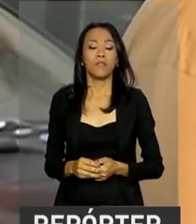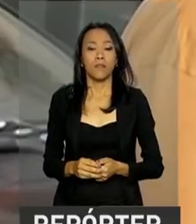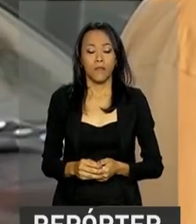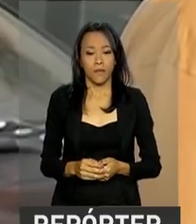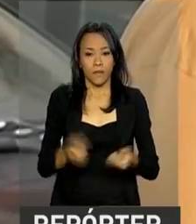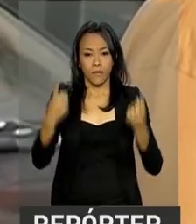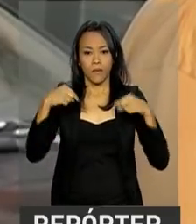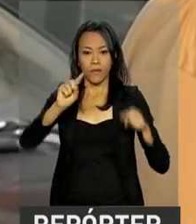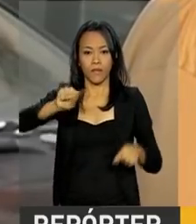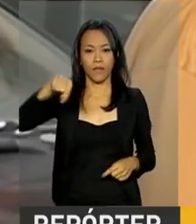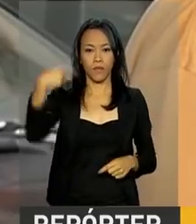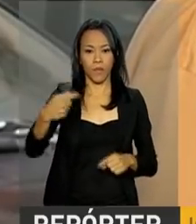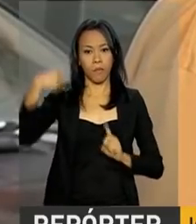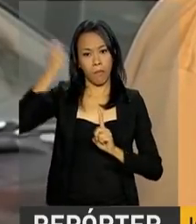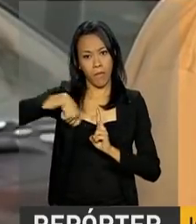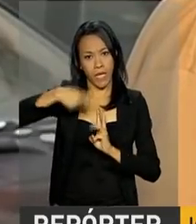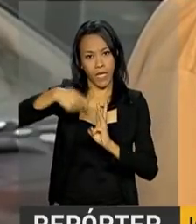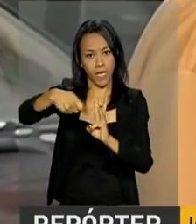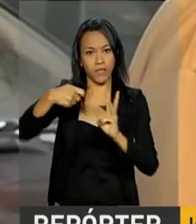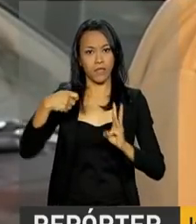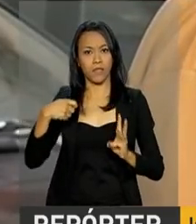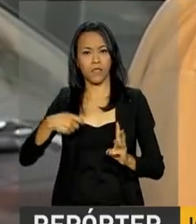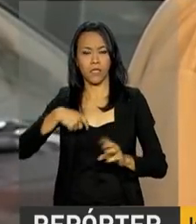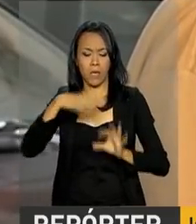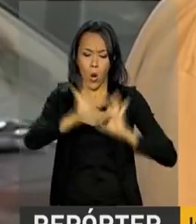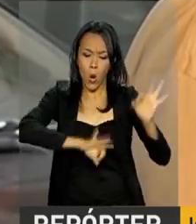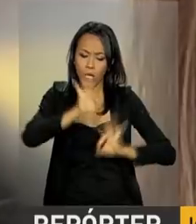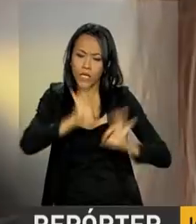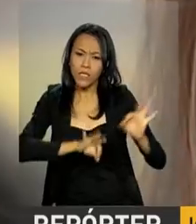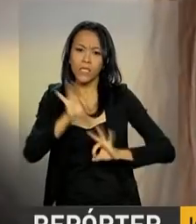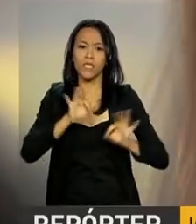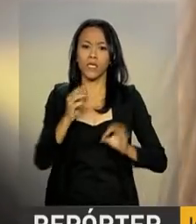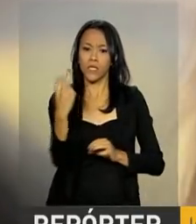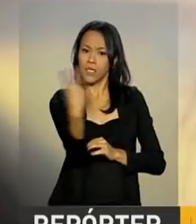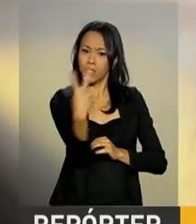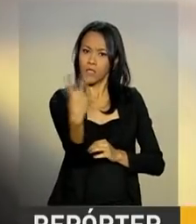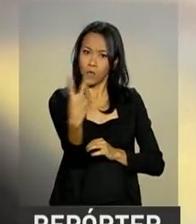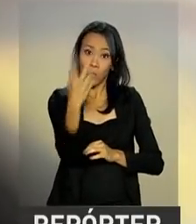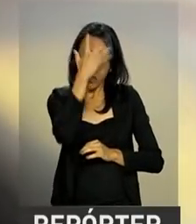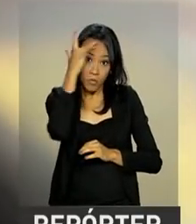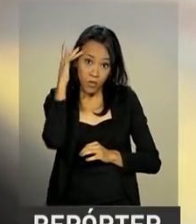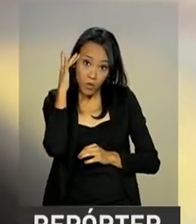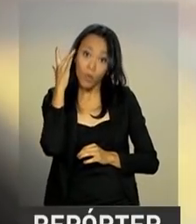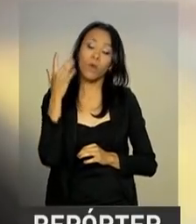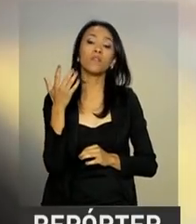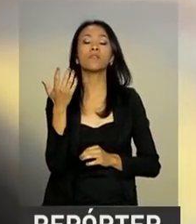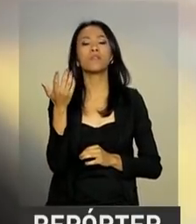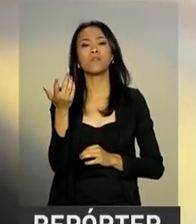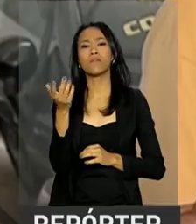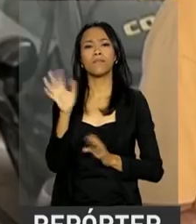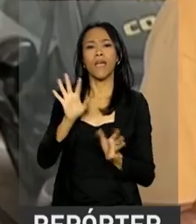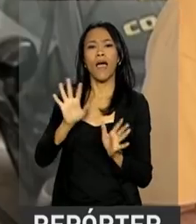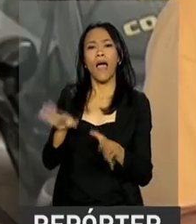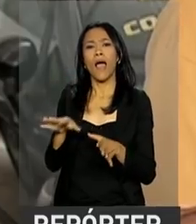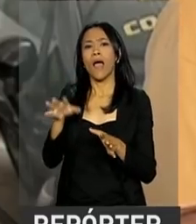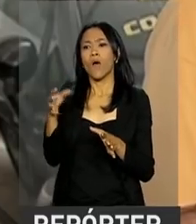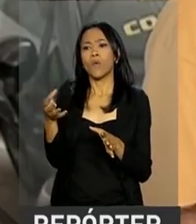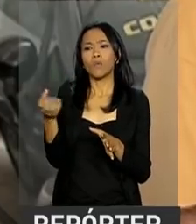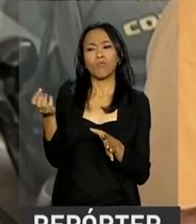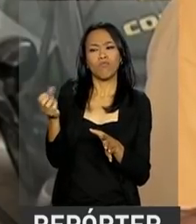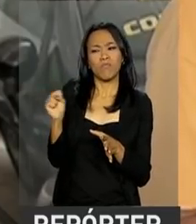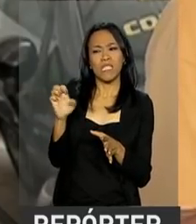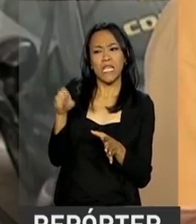depois de meses de incerteza e planejamento álvaro e luciano oliveira deixaram receio de lado e em vez de um carro seminovo